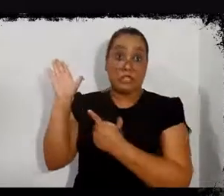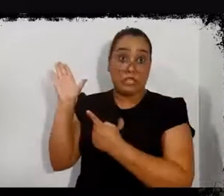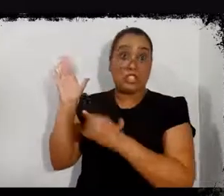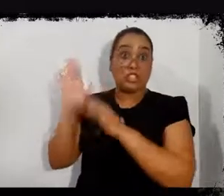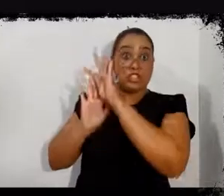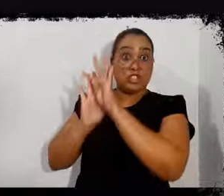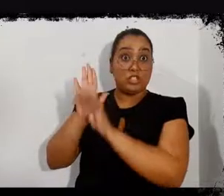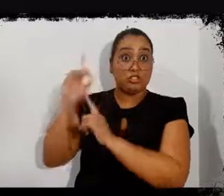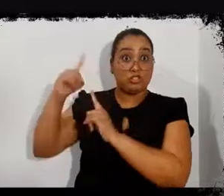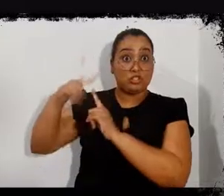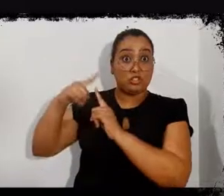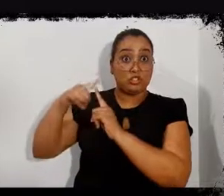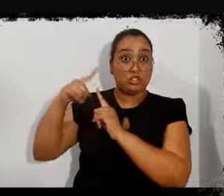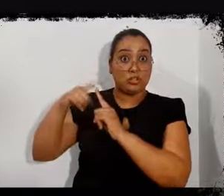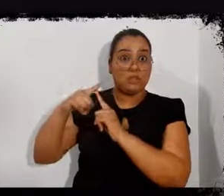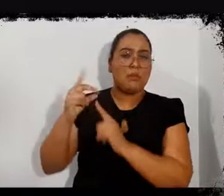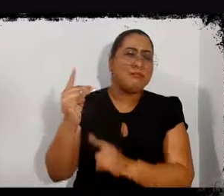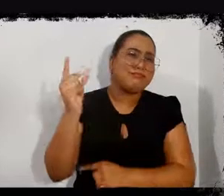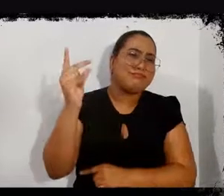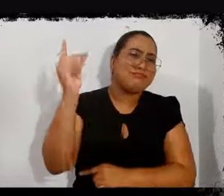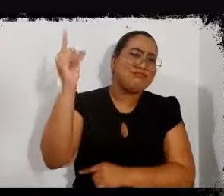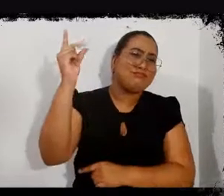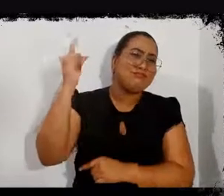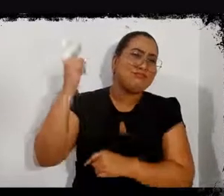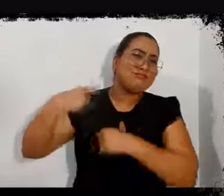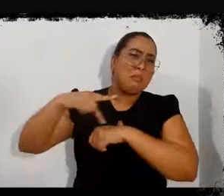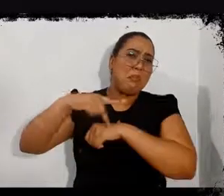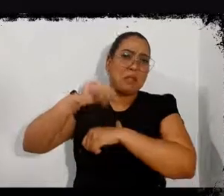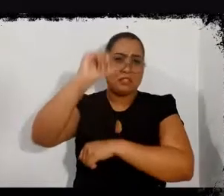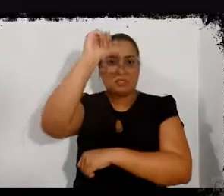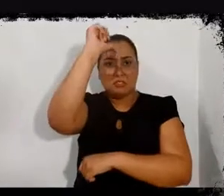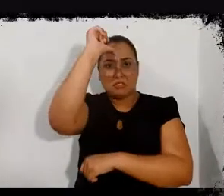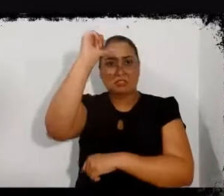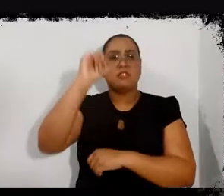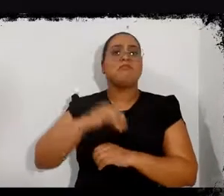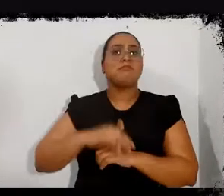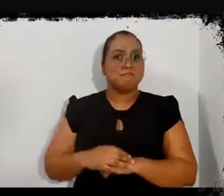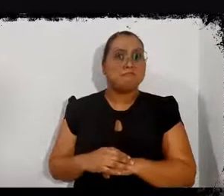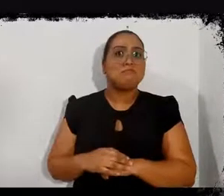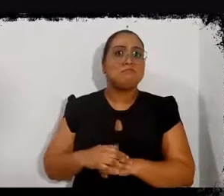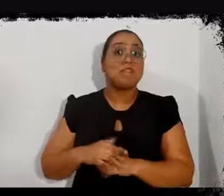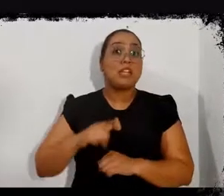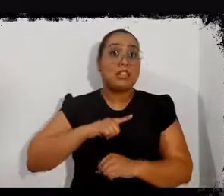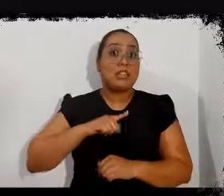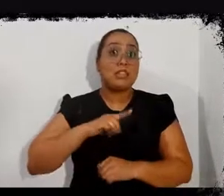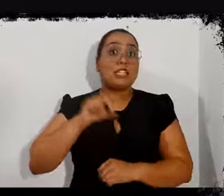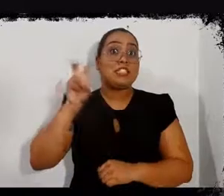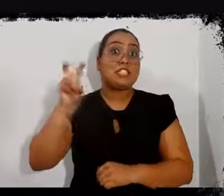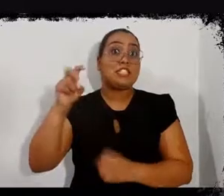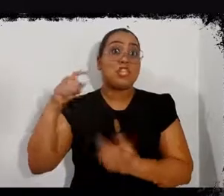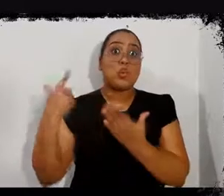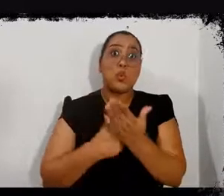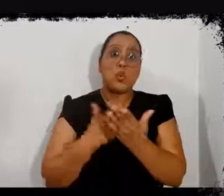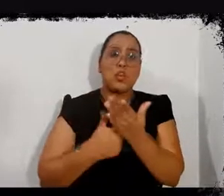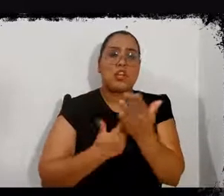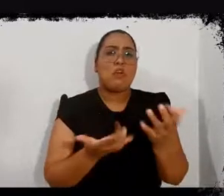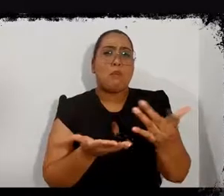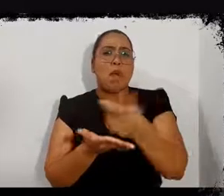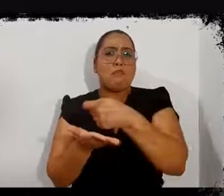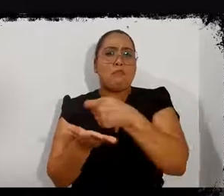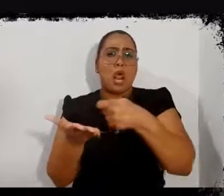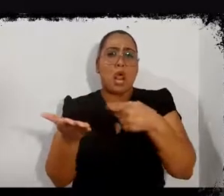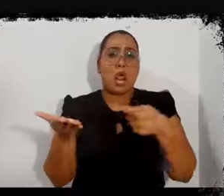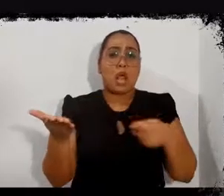obra narrativa indiana, reunindo 5 livros com 75 histórias de animais.